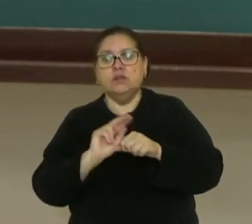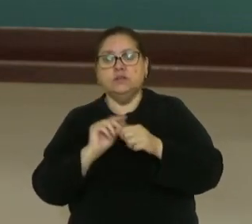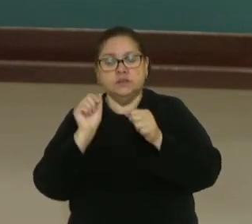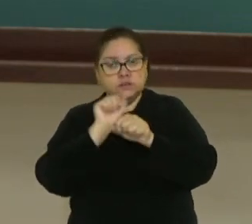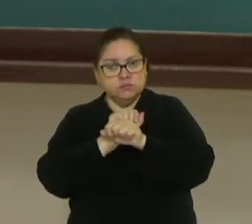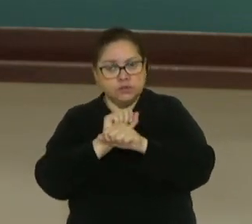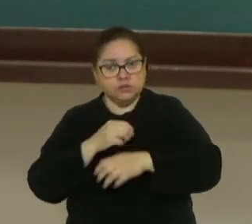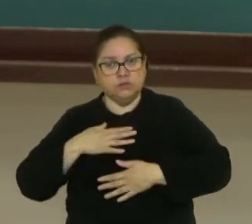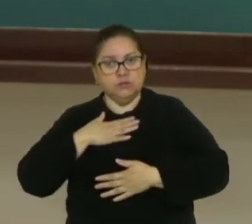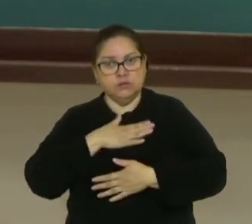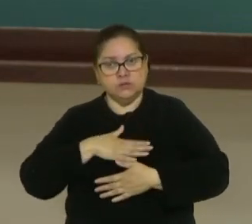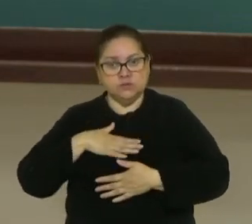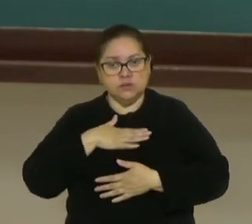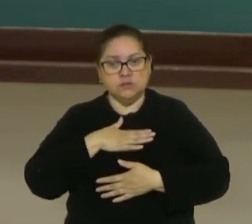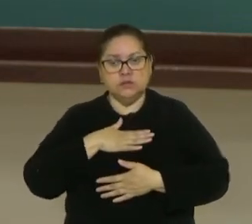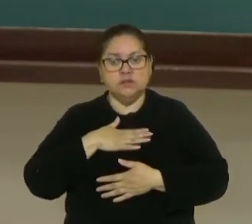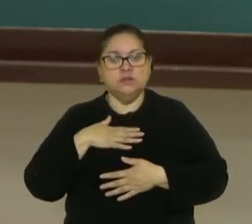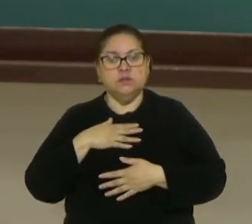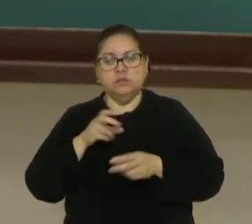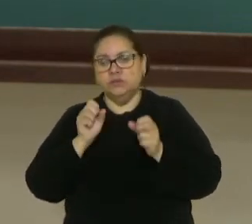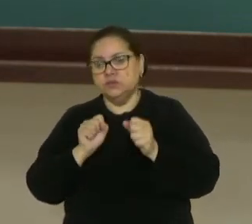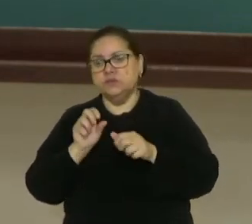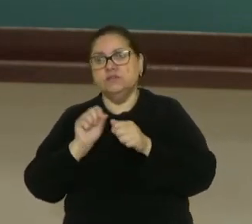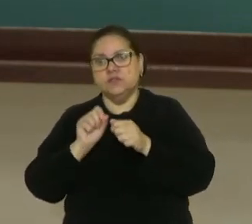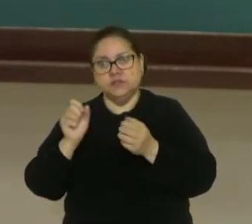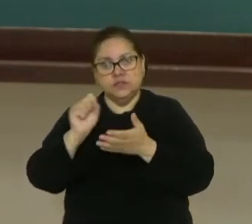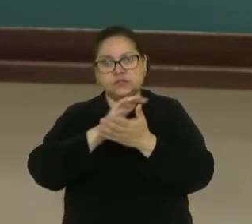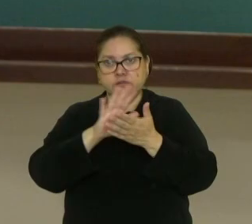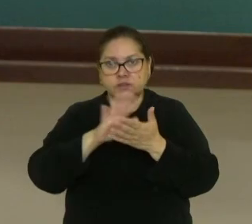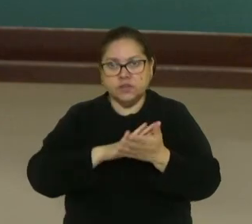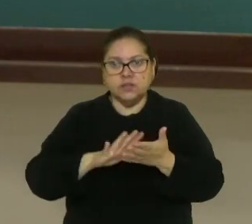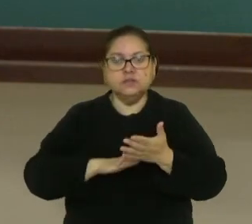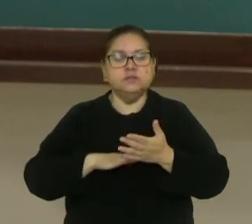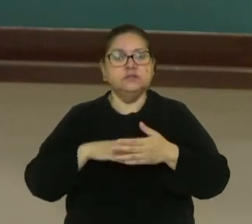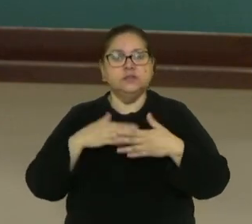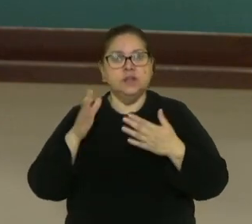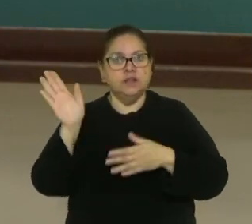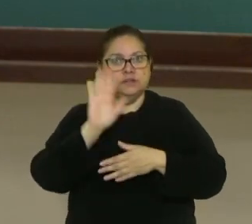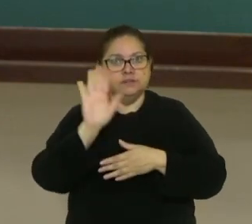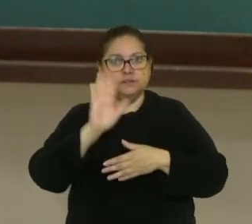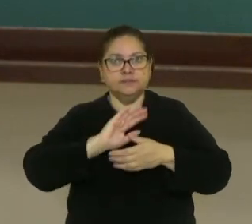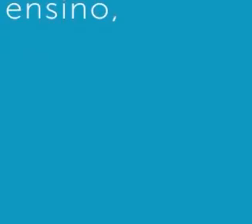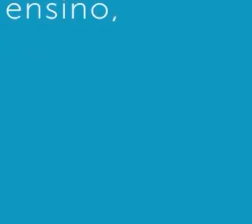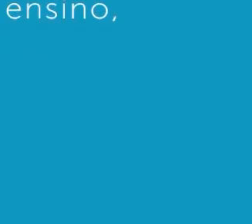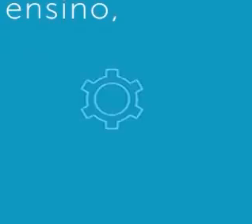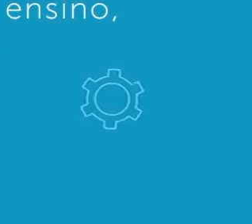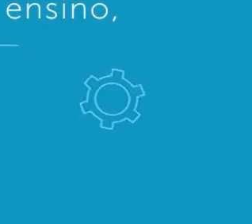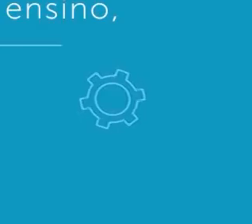Espero que tenham gostado, que seja possível realizar as atividades e até breve.